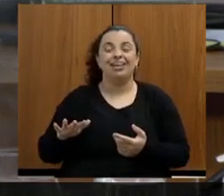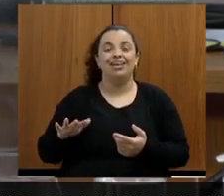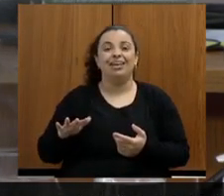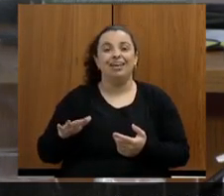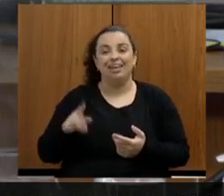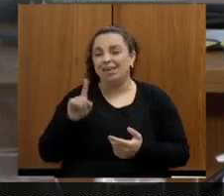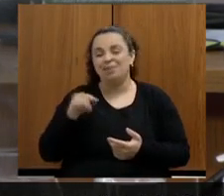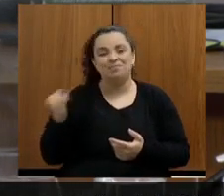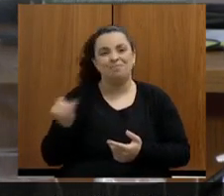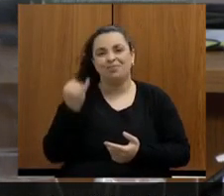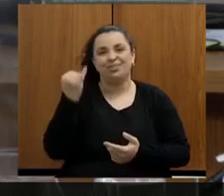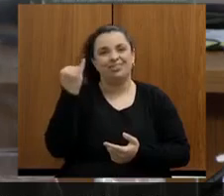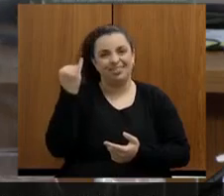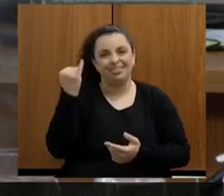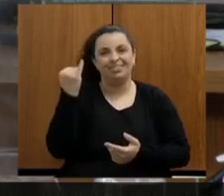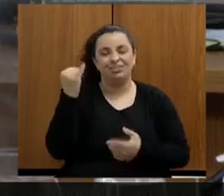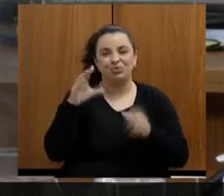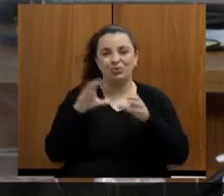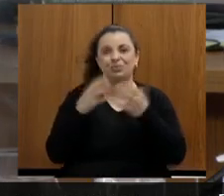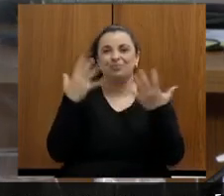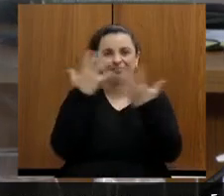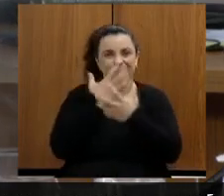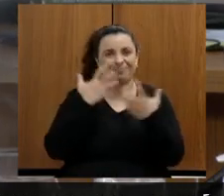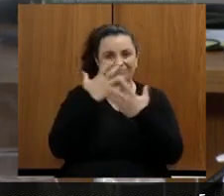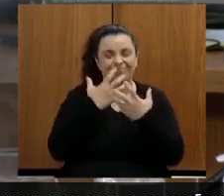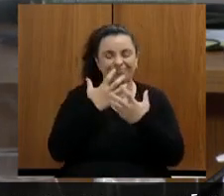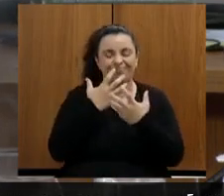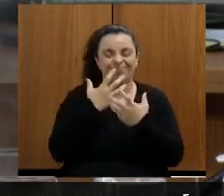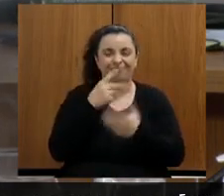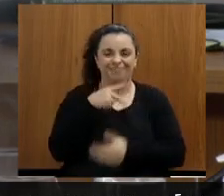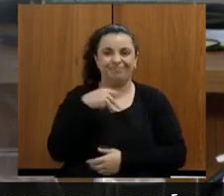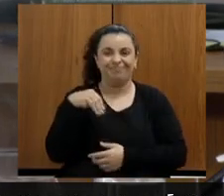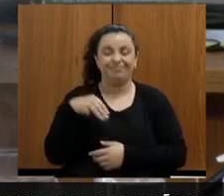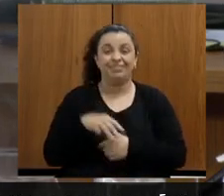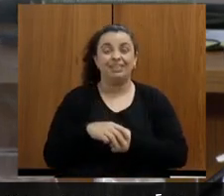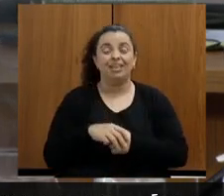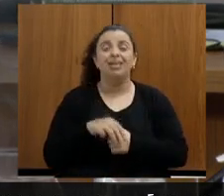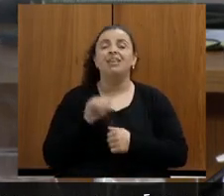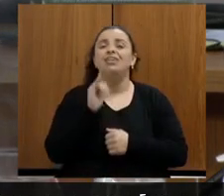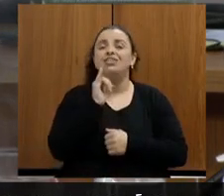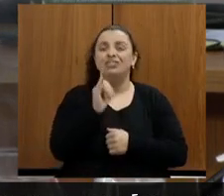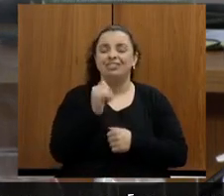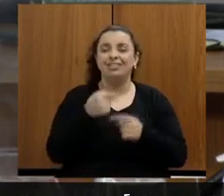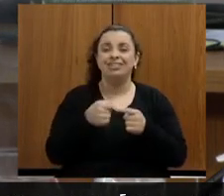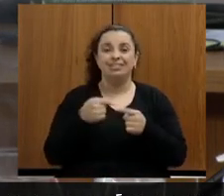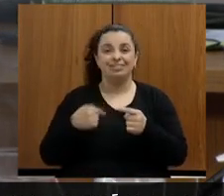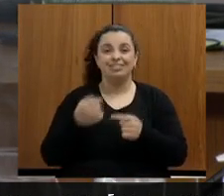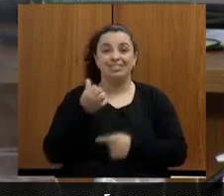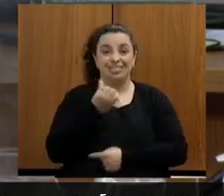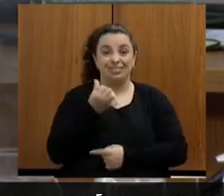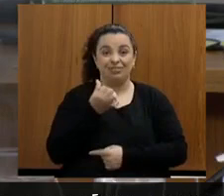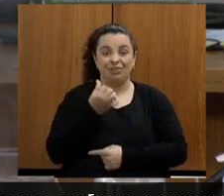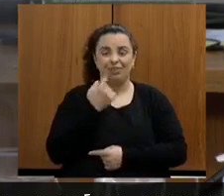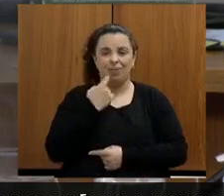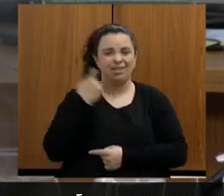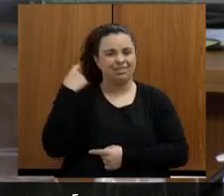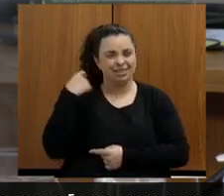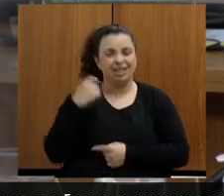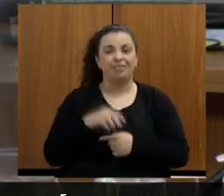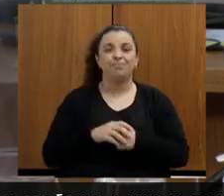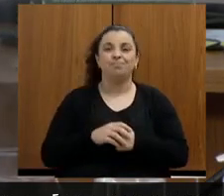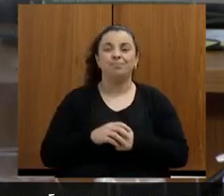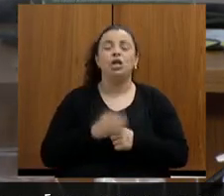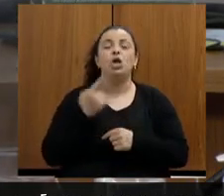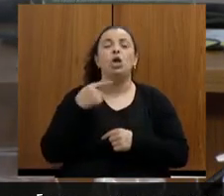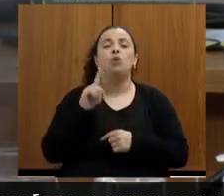dizer econodrink sexta-feira passada estive lá na Câmara Municipal de Montes Claros a